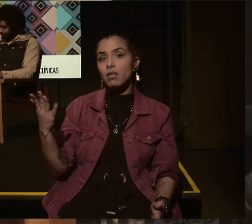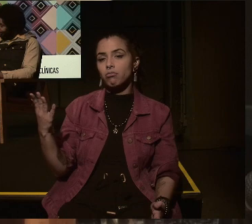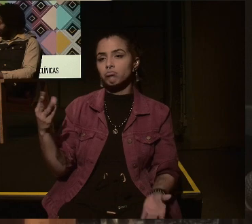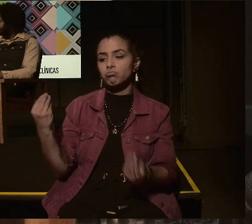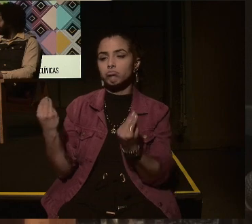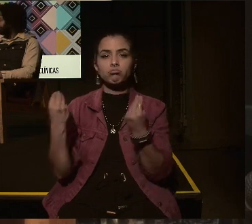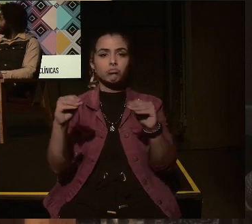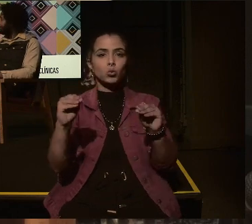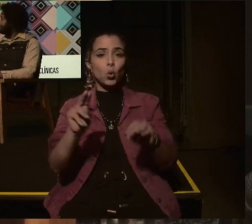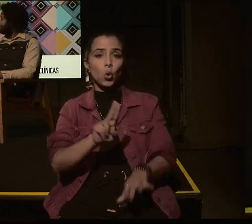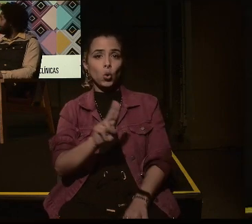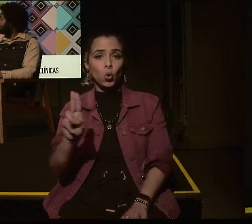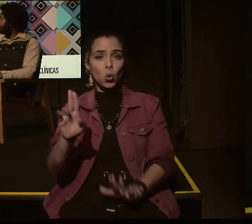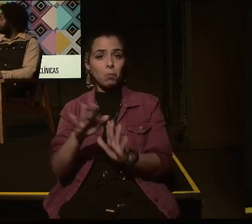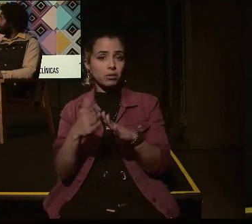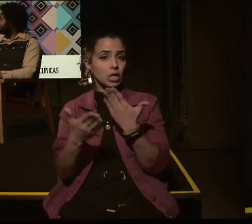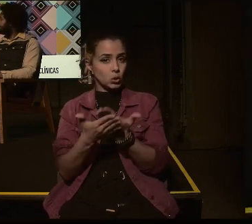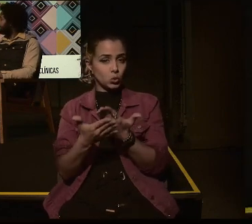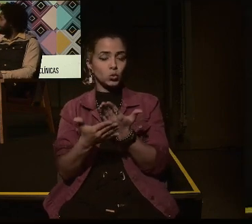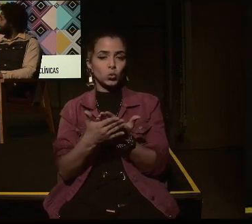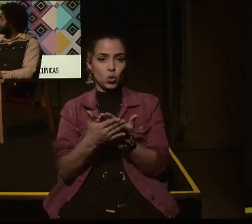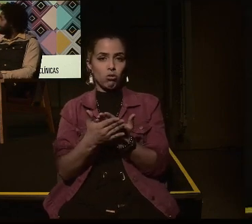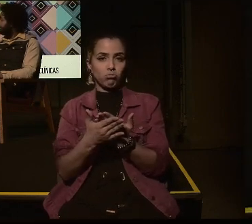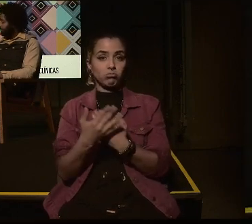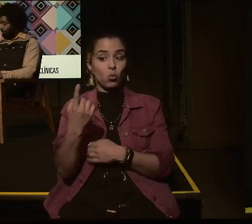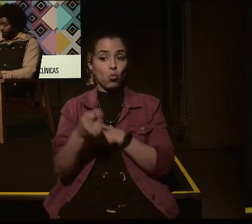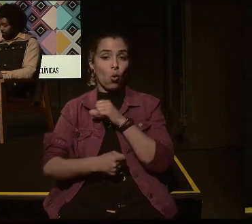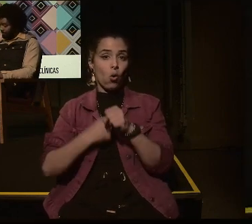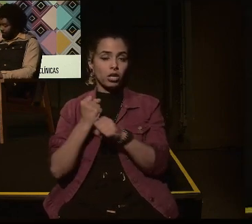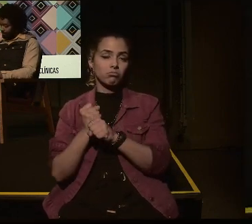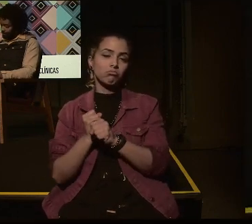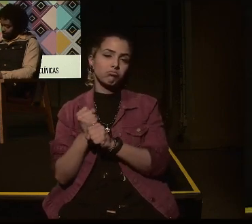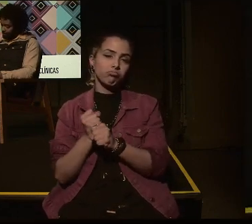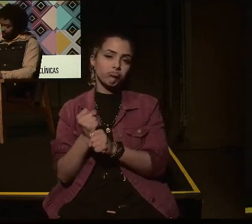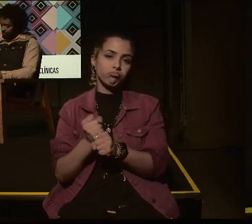que ela vai, por um ano,